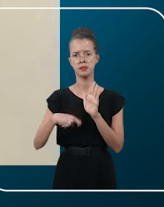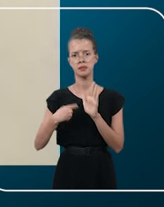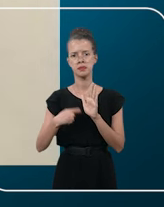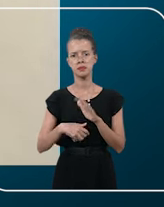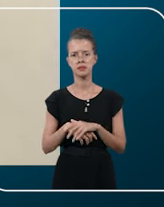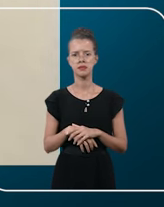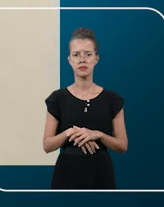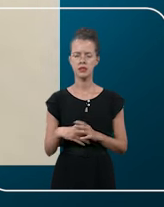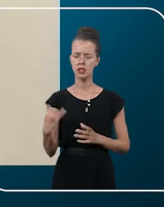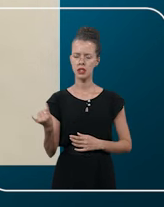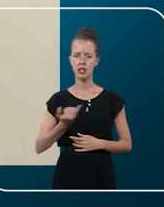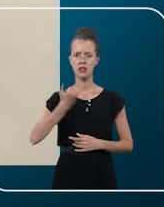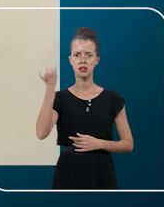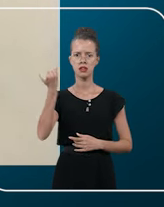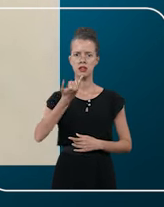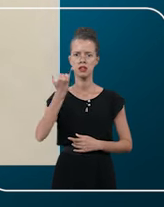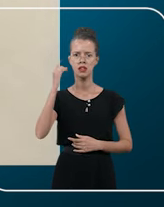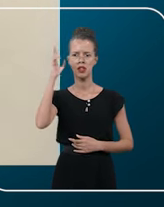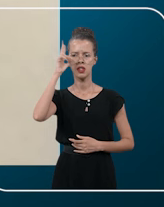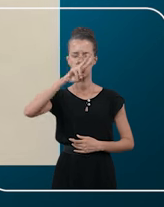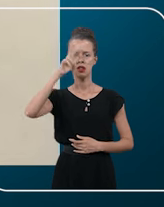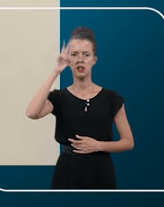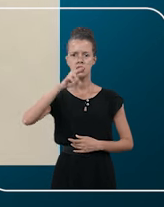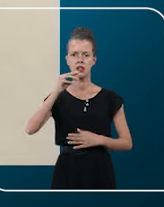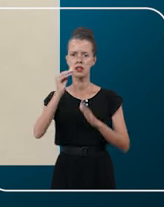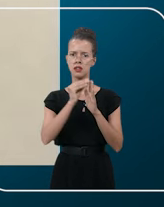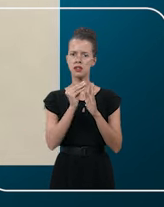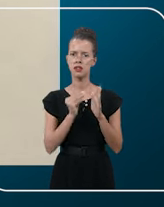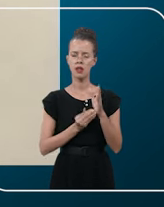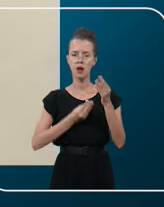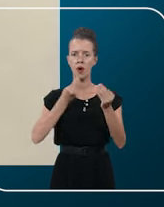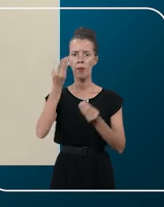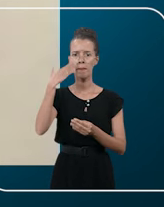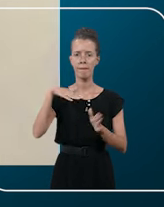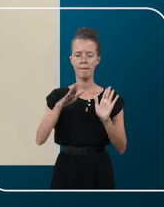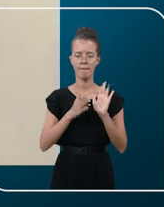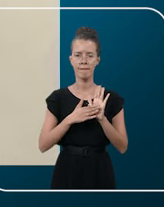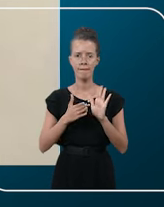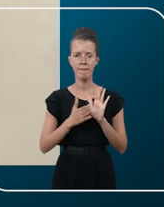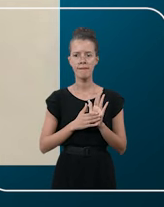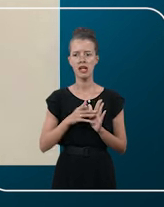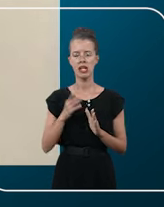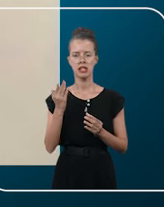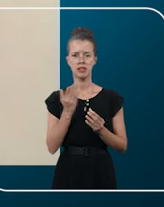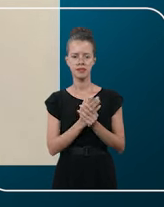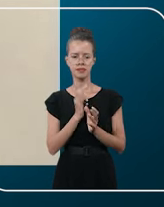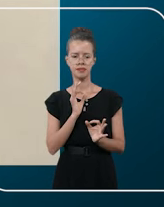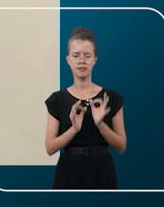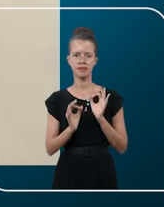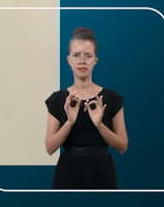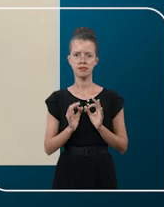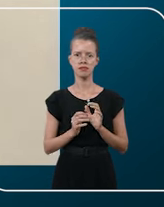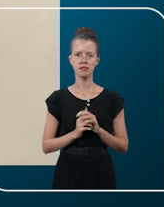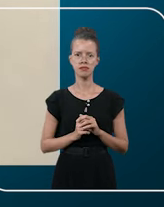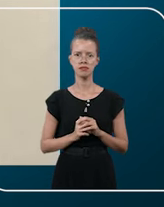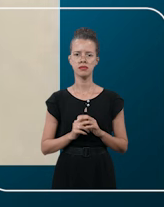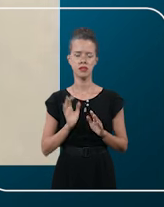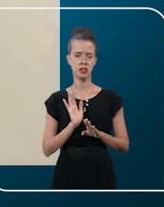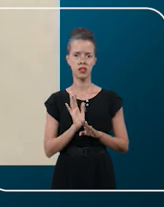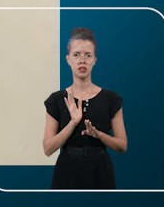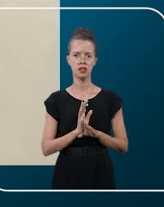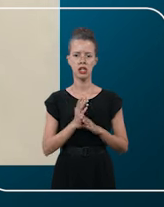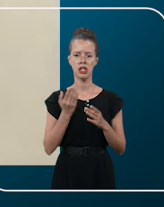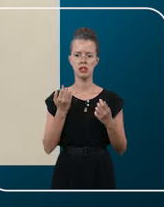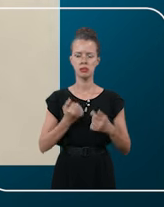o histórico, verificar as circunstâncias fáticas que envolvem aquele caso e ajudar a esclarecer se houve ou não